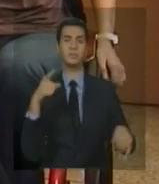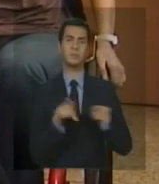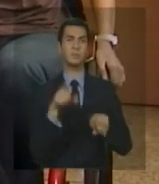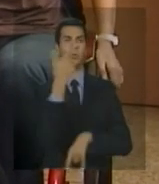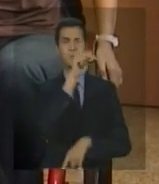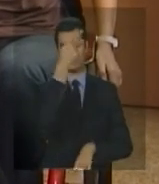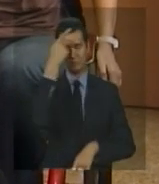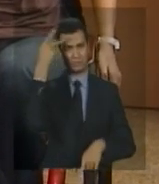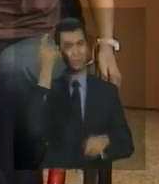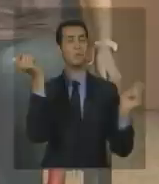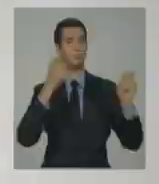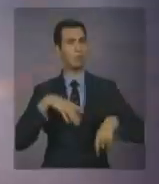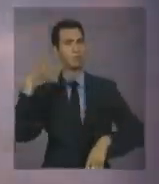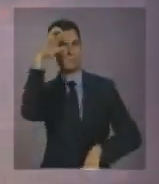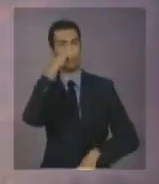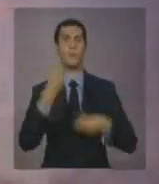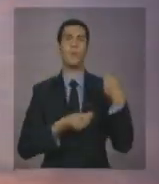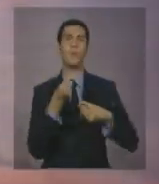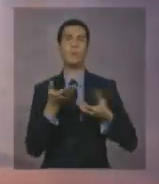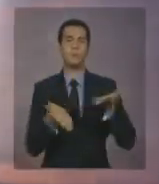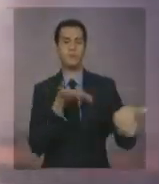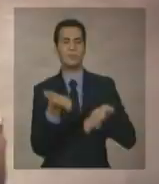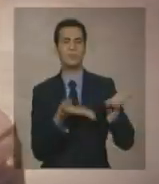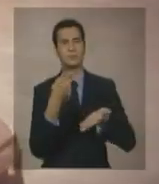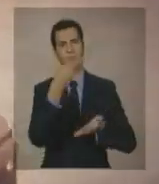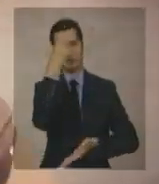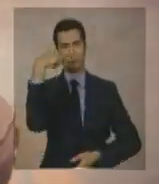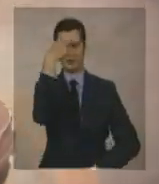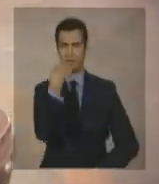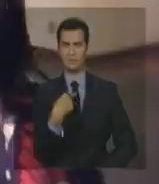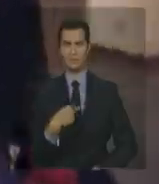lidar com pessoas cegas.